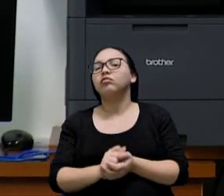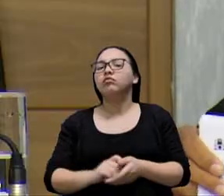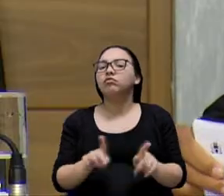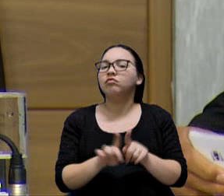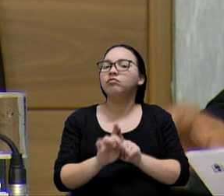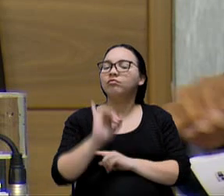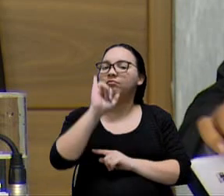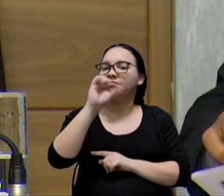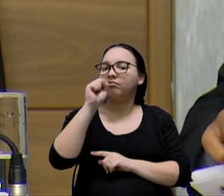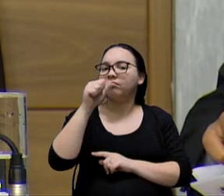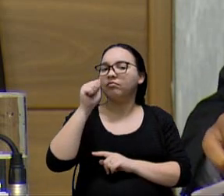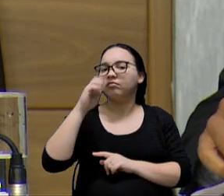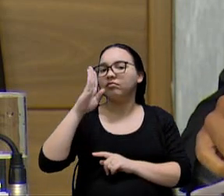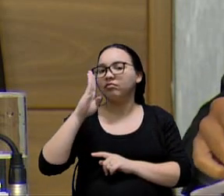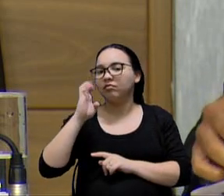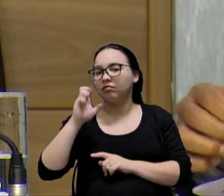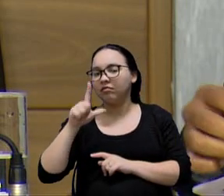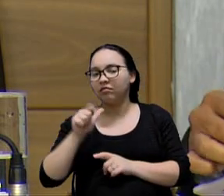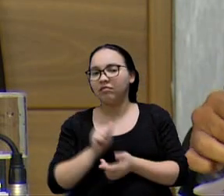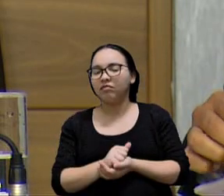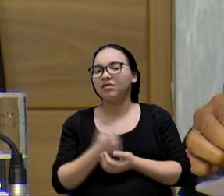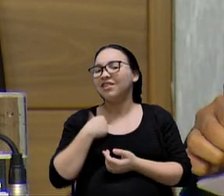Infelizmente, não tive essa mesma oportunidade